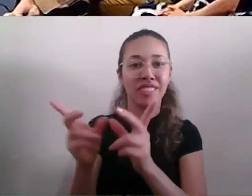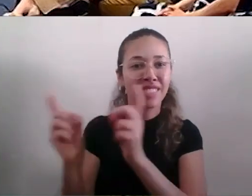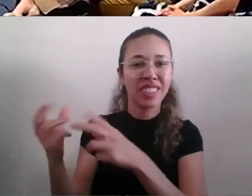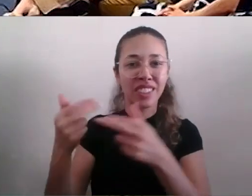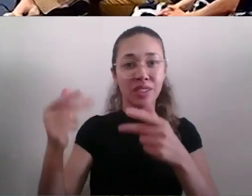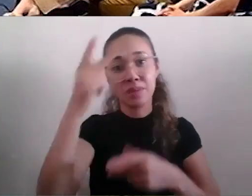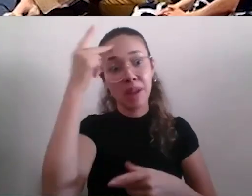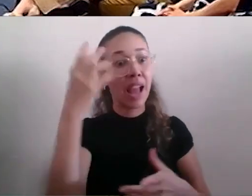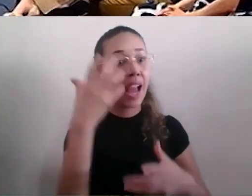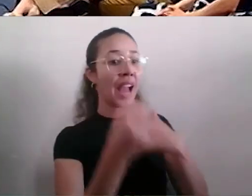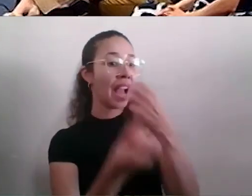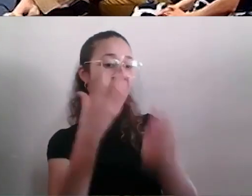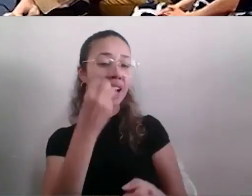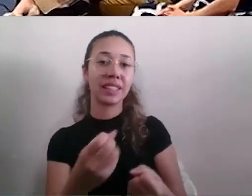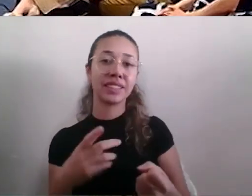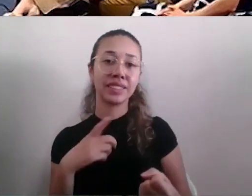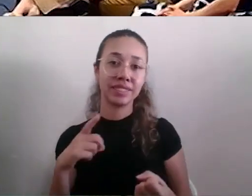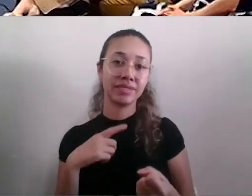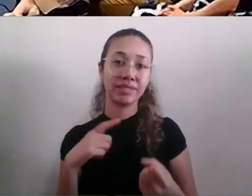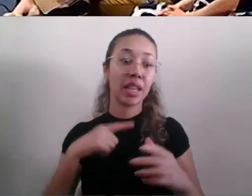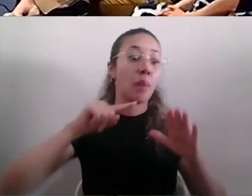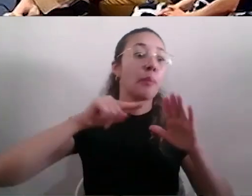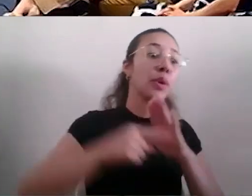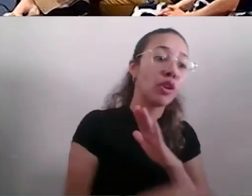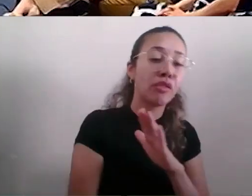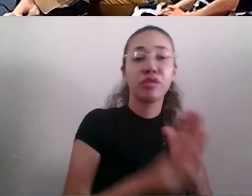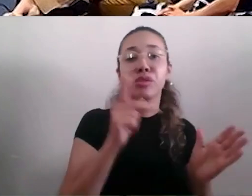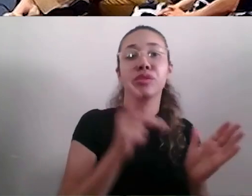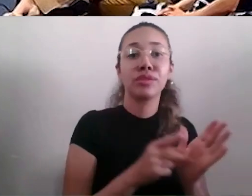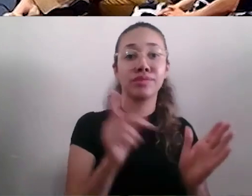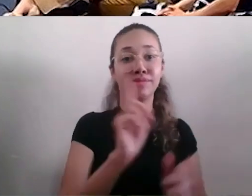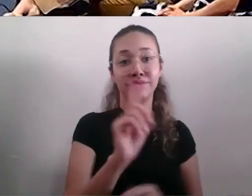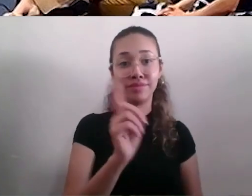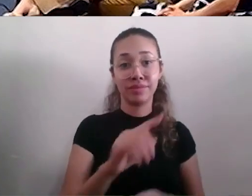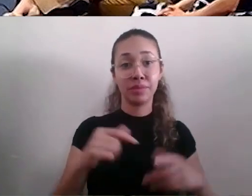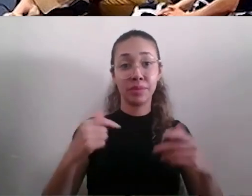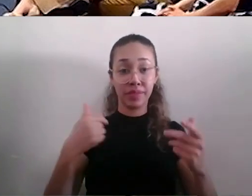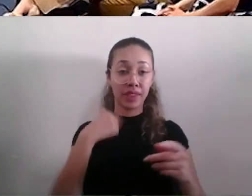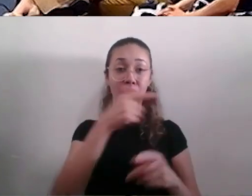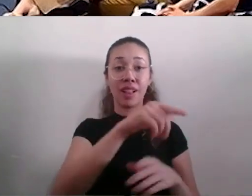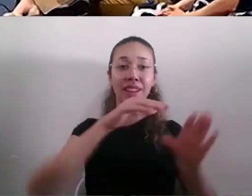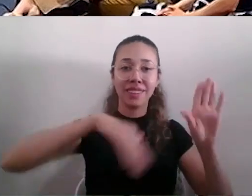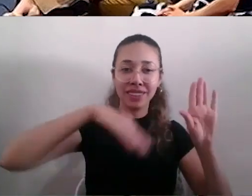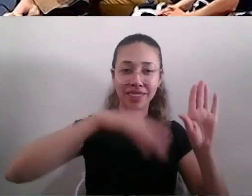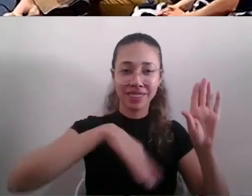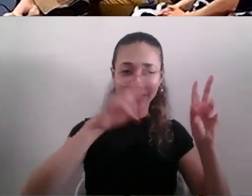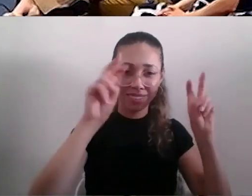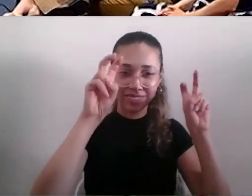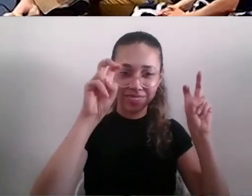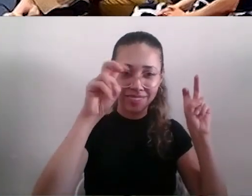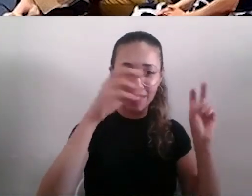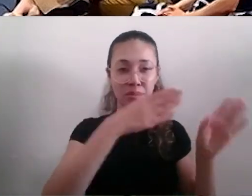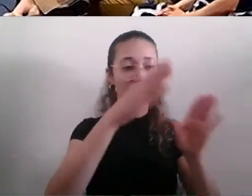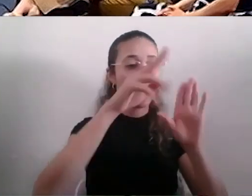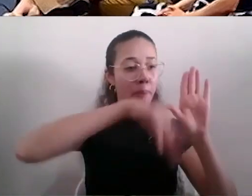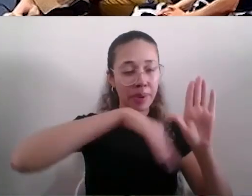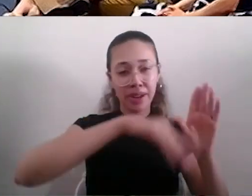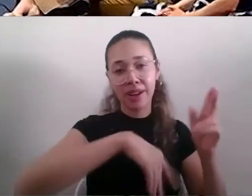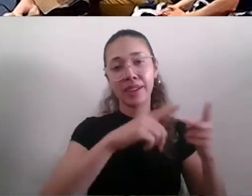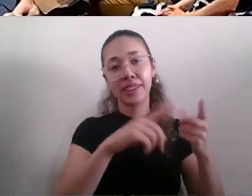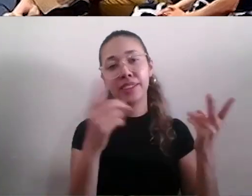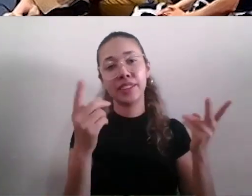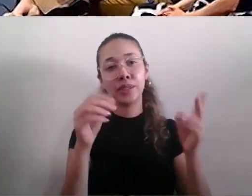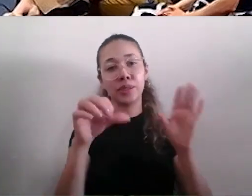de se aprofundar, né? Tanto para o Praia quanto para o Crime e Castigo. Enfim, a gente até botou a